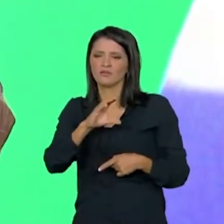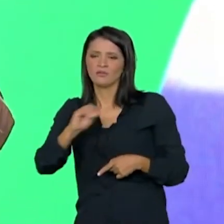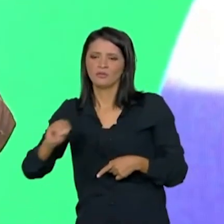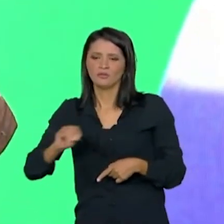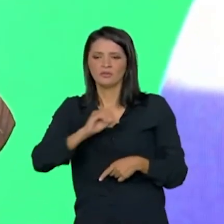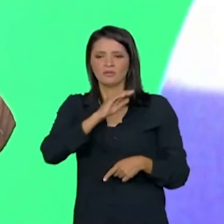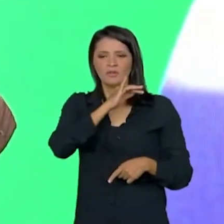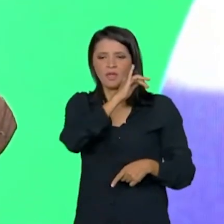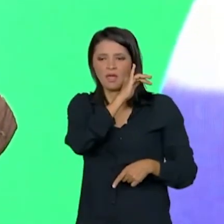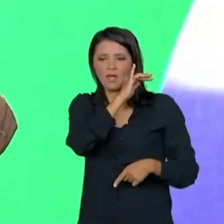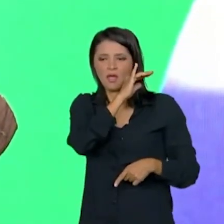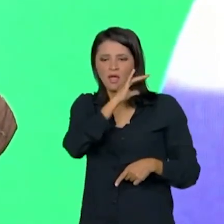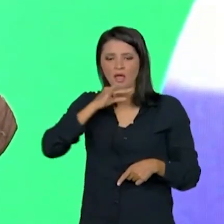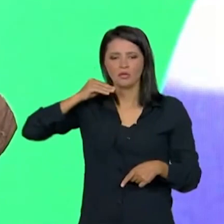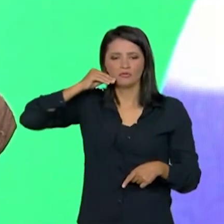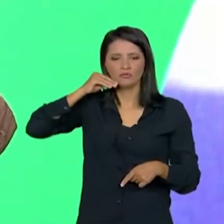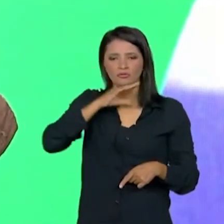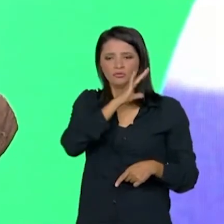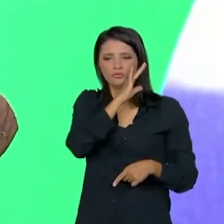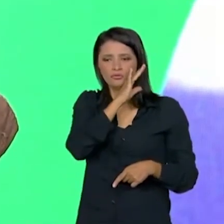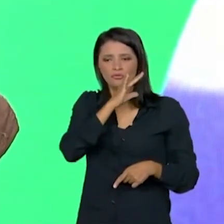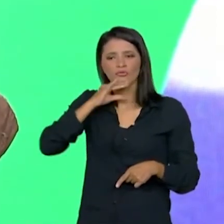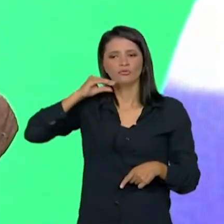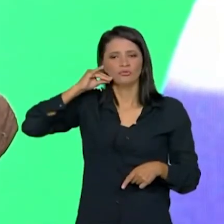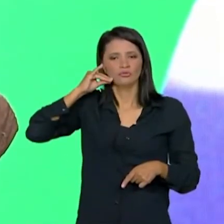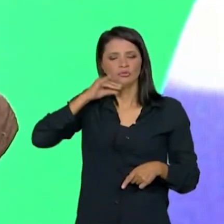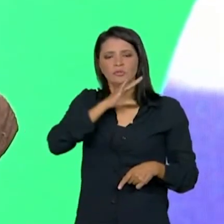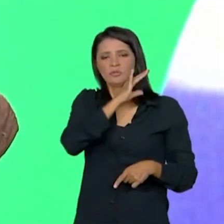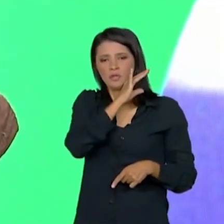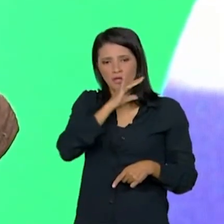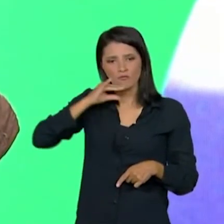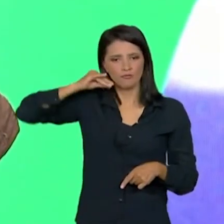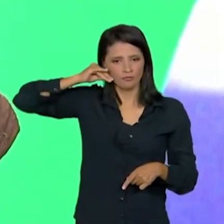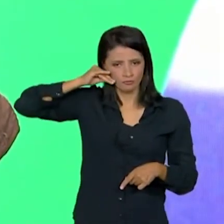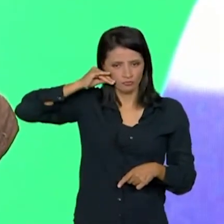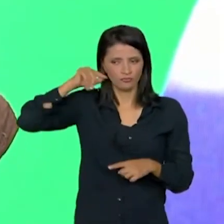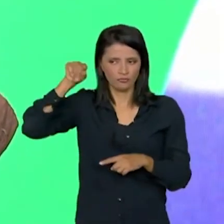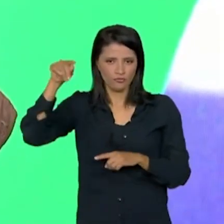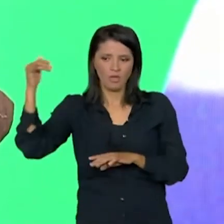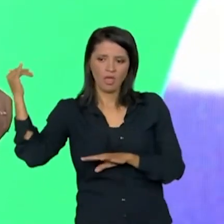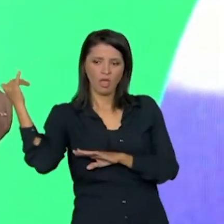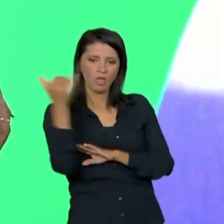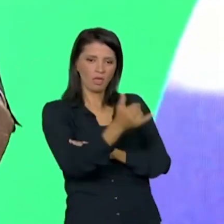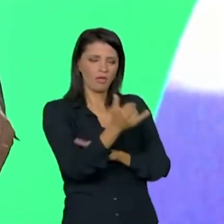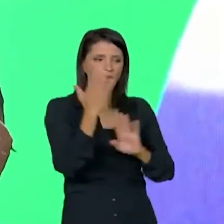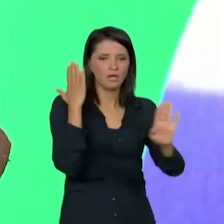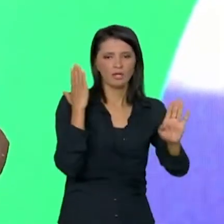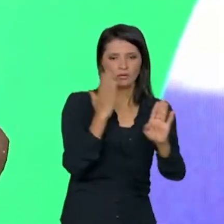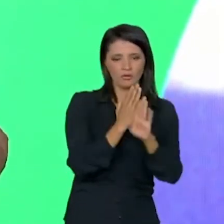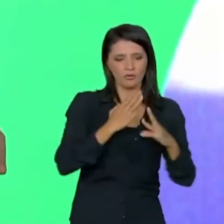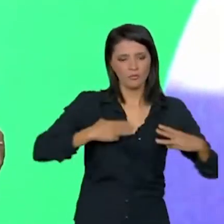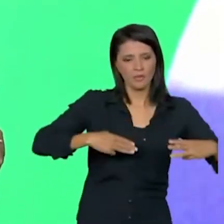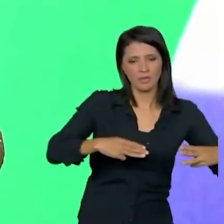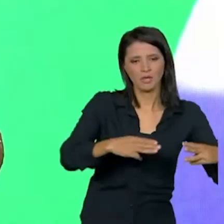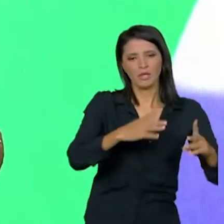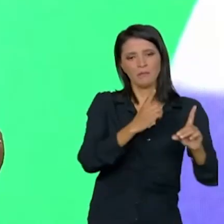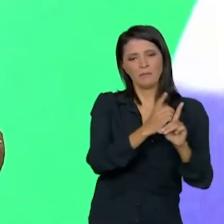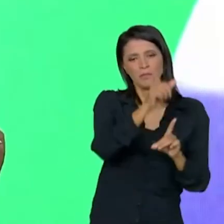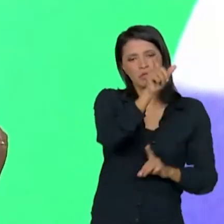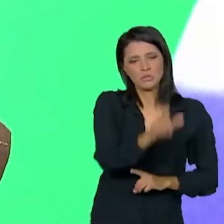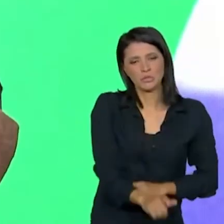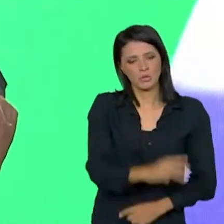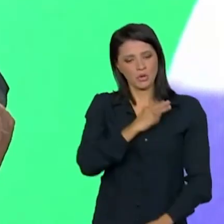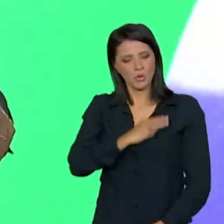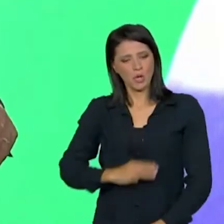viu, presidente? Mas manda recado. Encontra um ministro, uma ministra, encontra gente do governo, amigos do